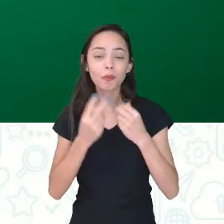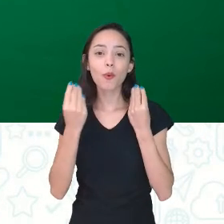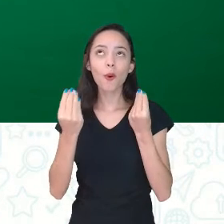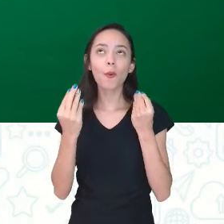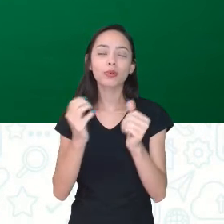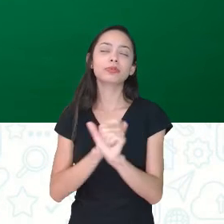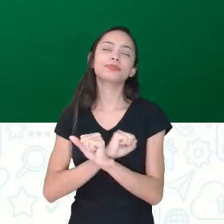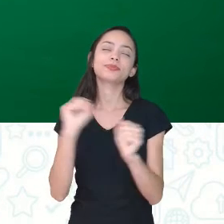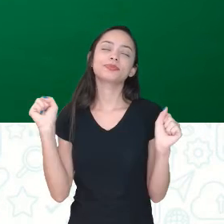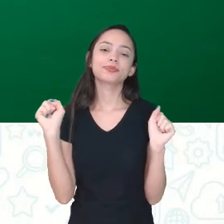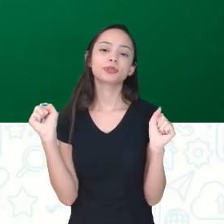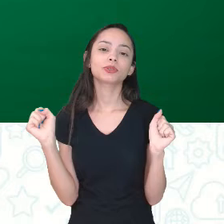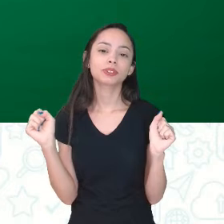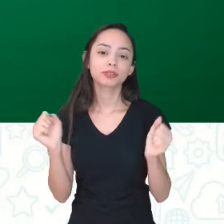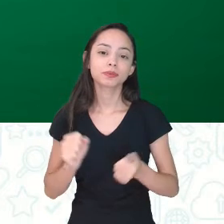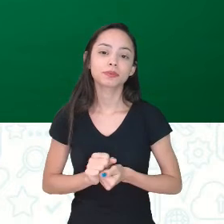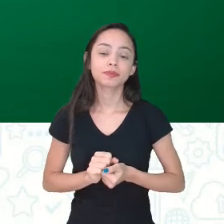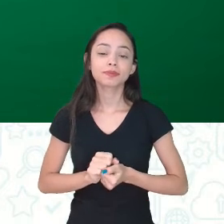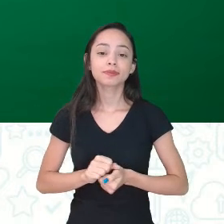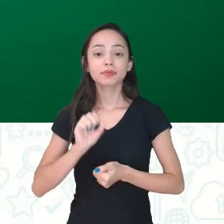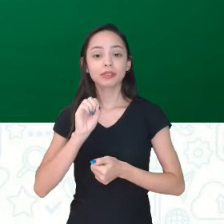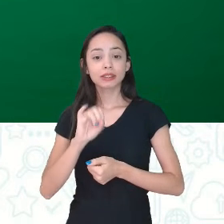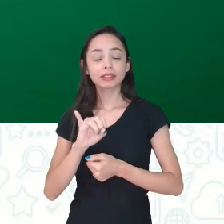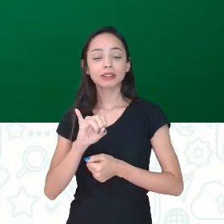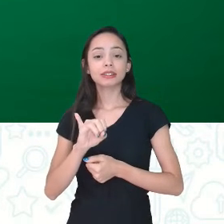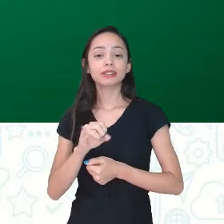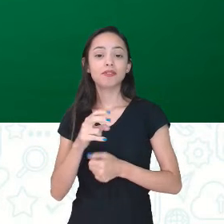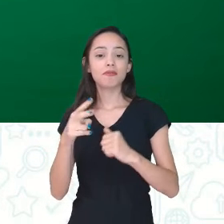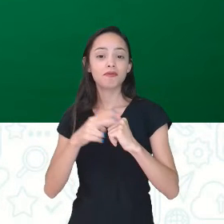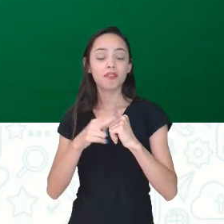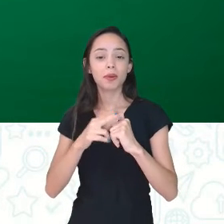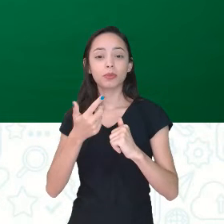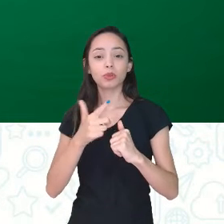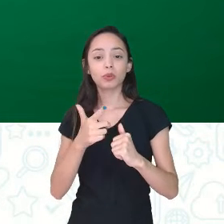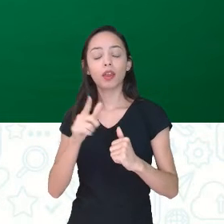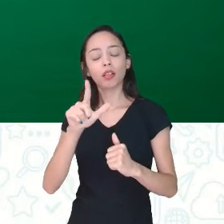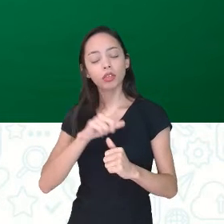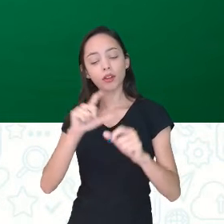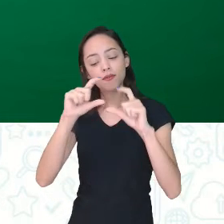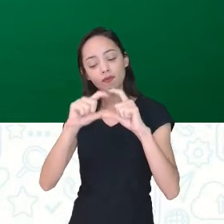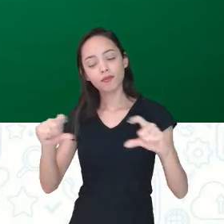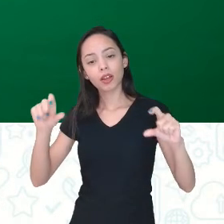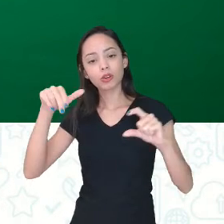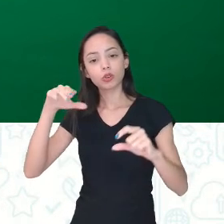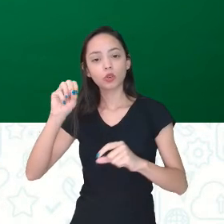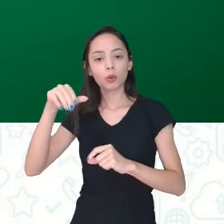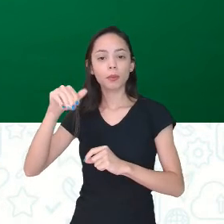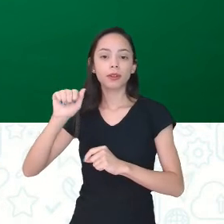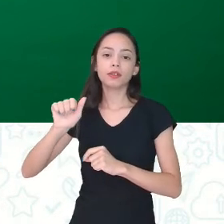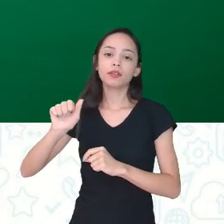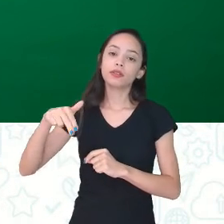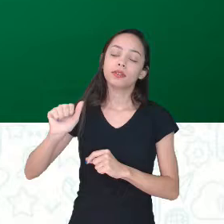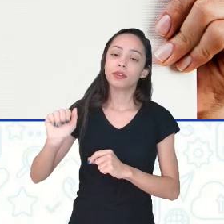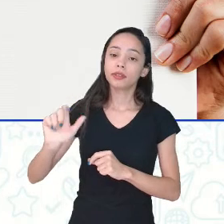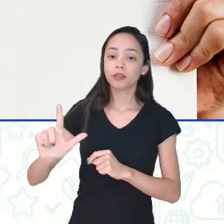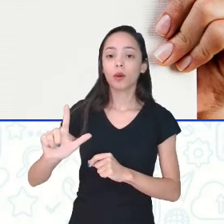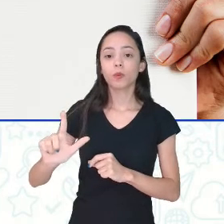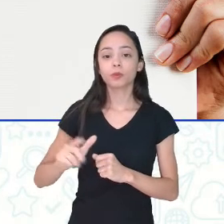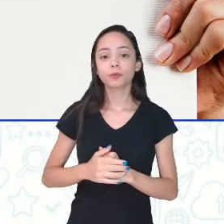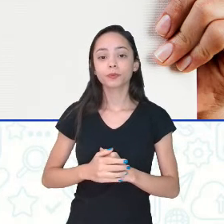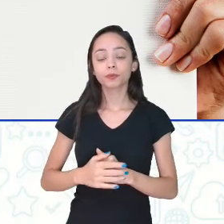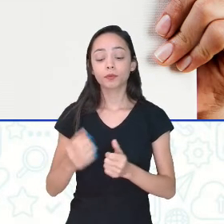verbos, temos frases nominais, que também entregam sentido, tá? Os verbos são aquelas classes gramaticais que marcam